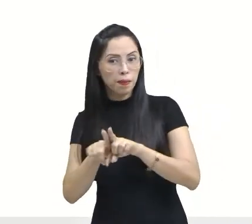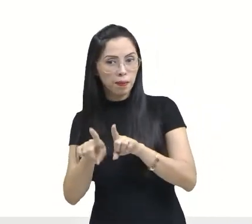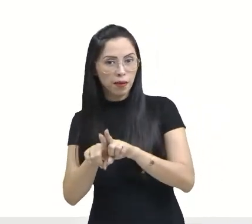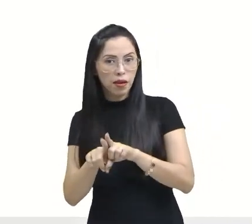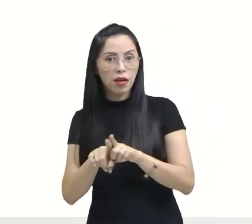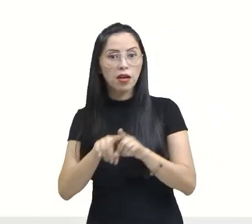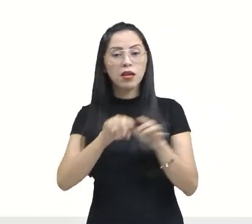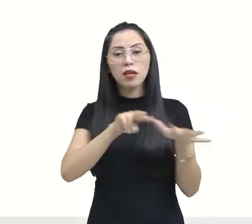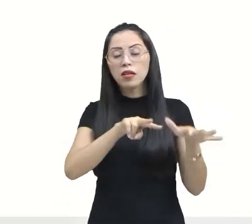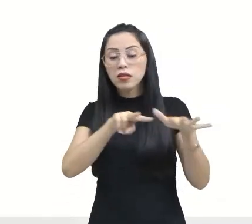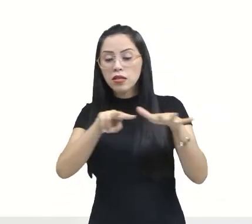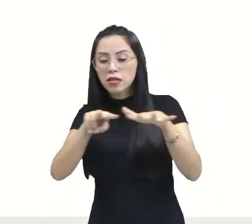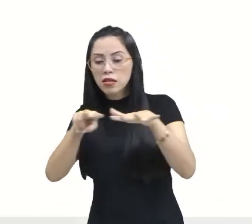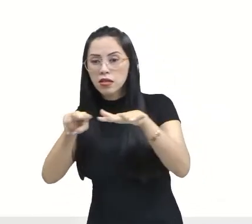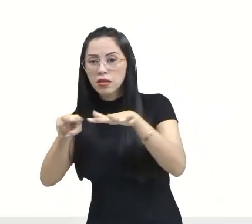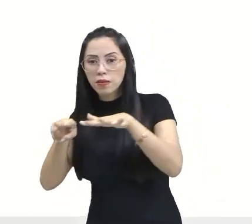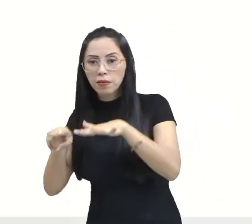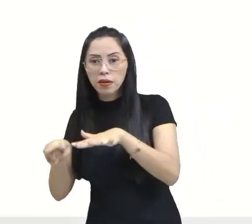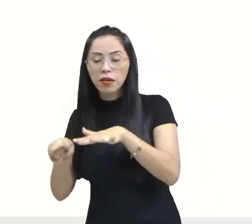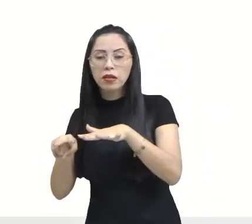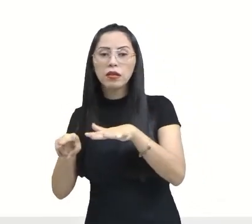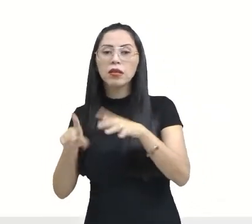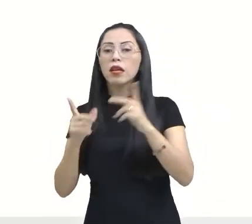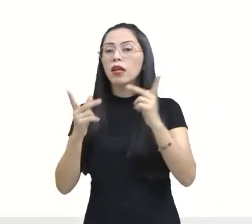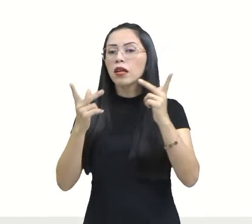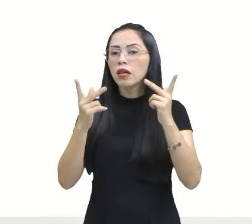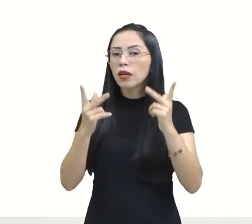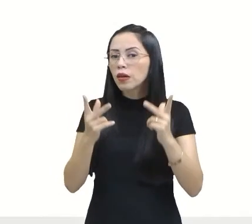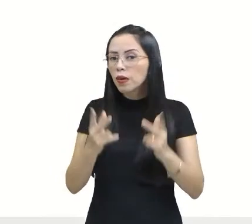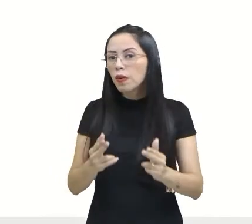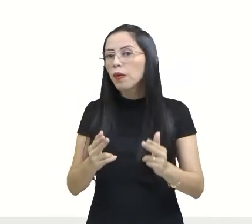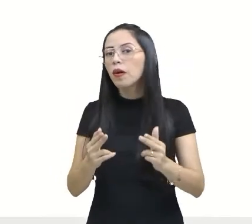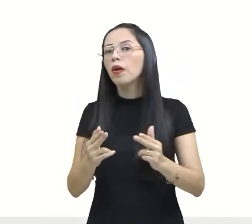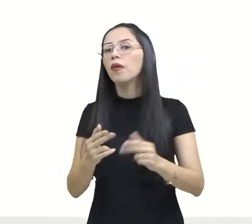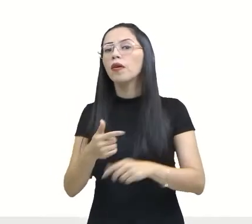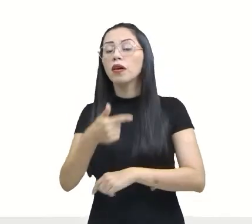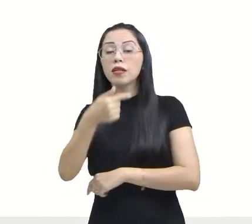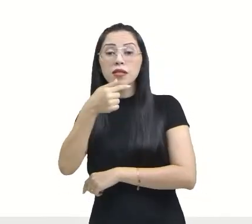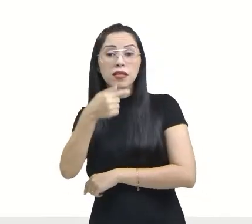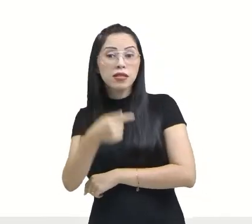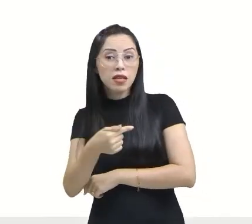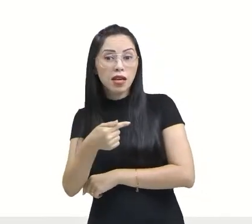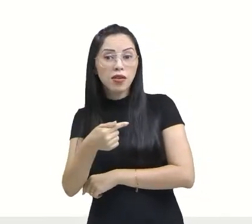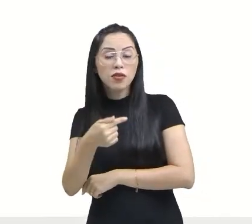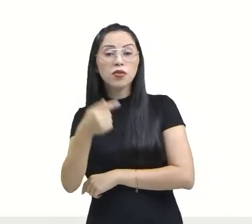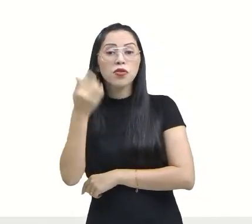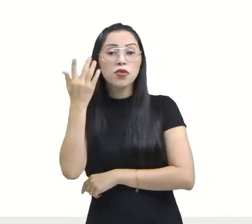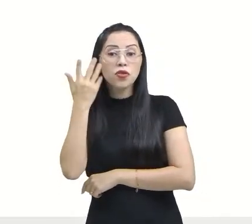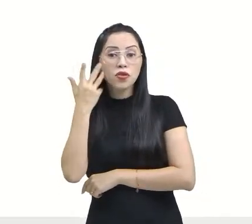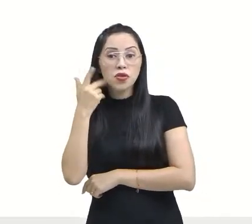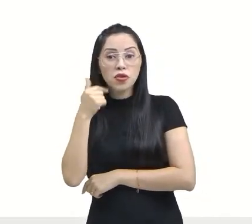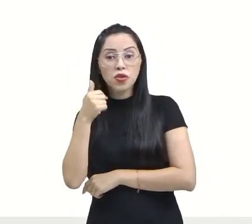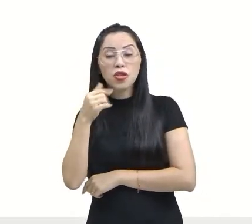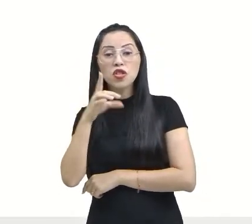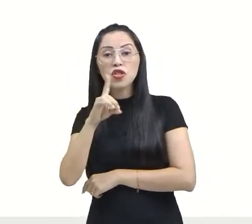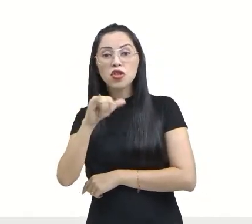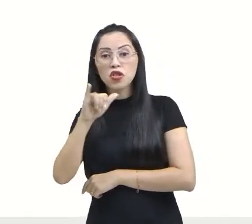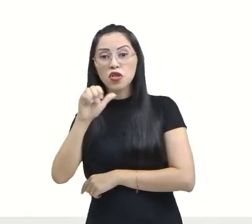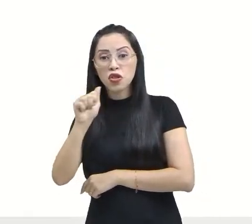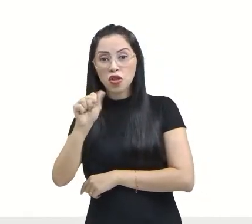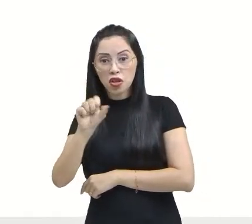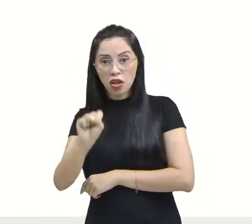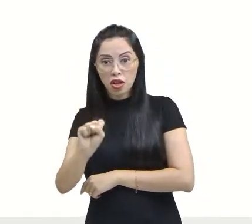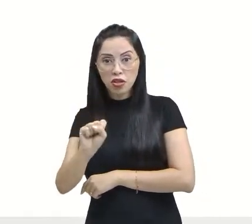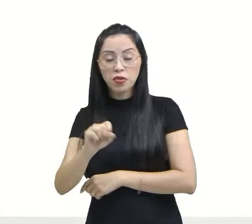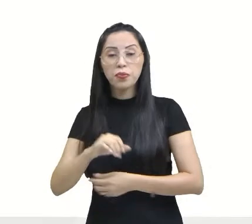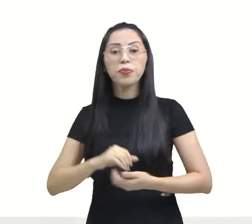bem. Uma semana tem o equivalente a quanto? 7 dias, tá